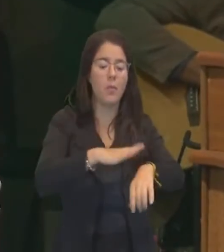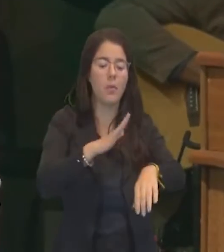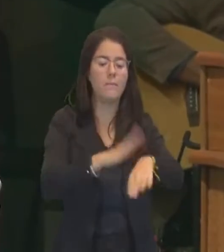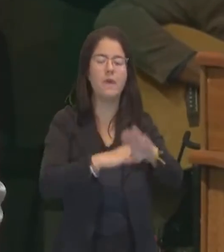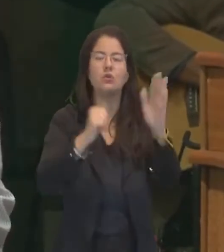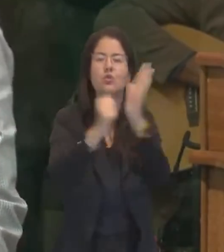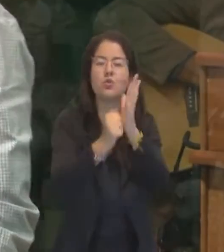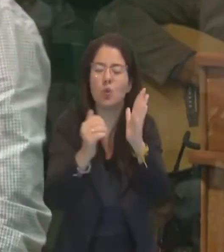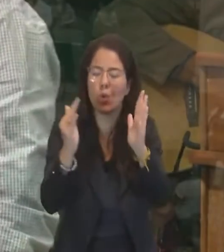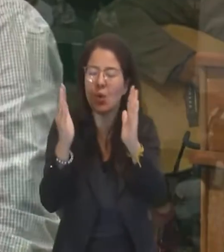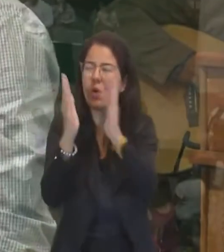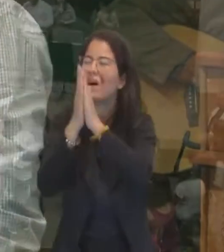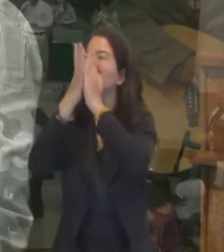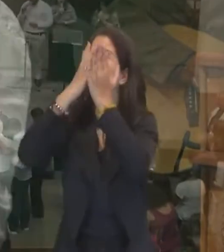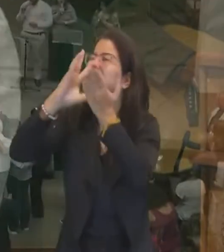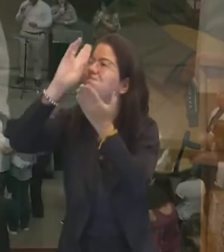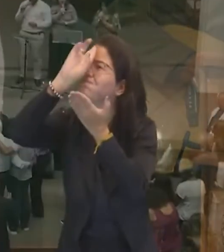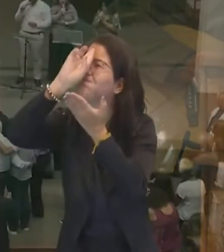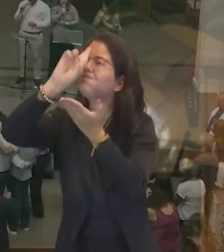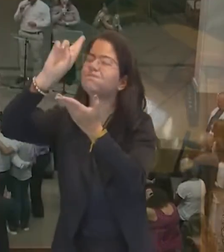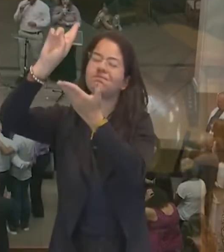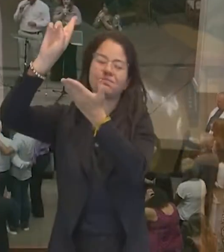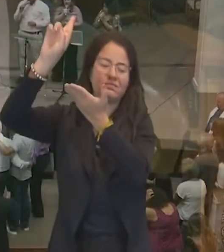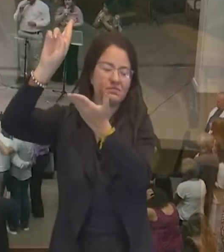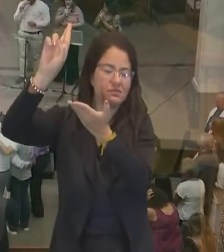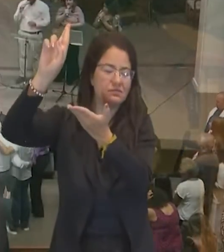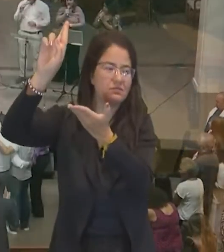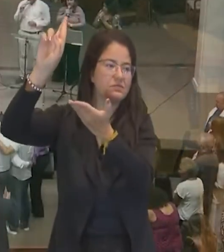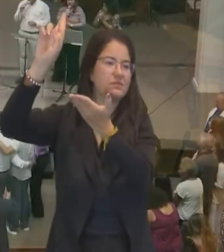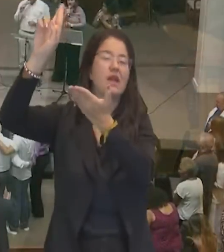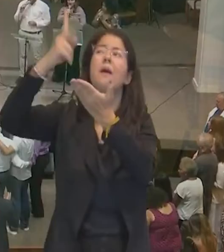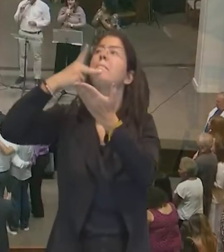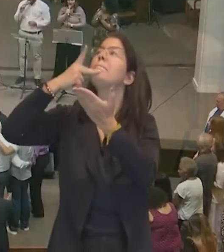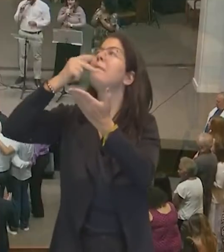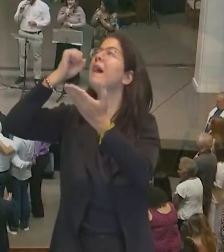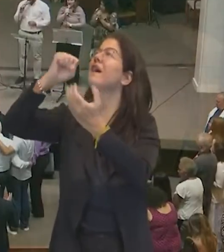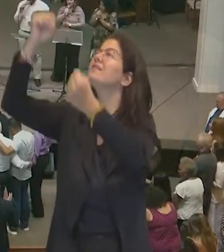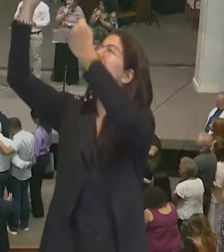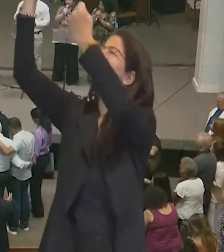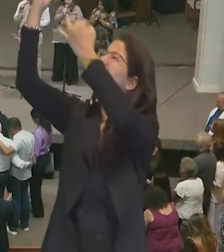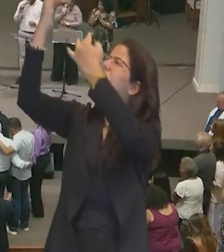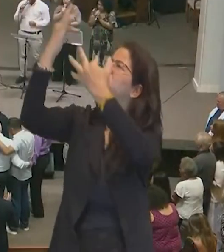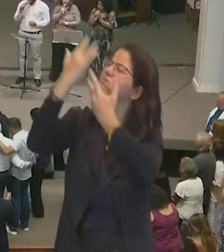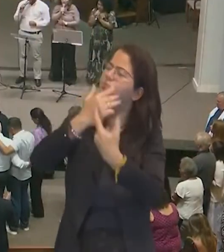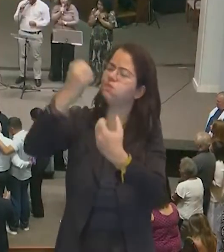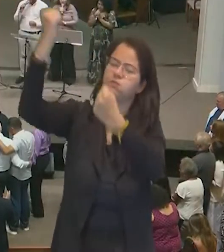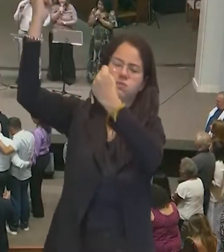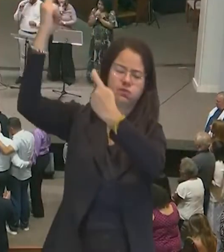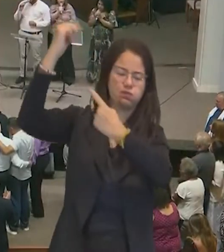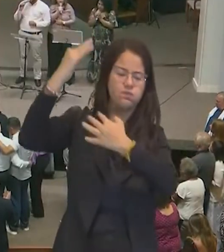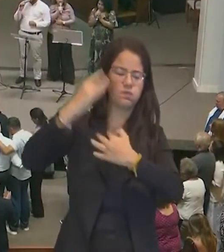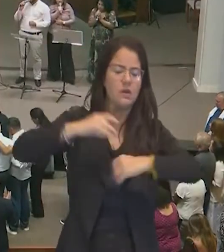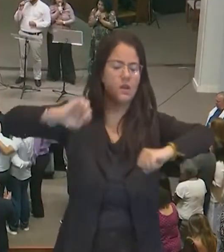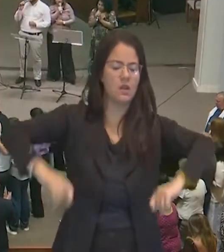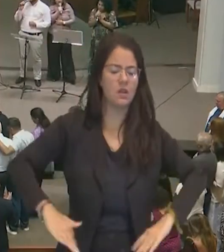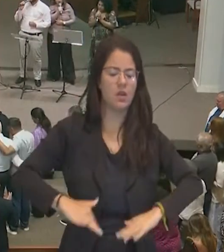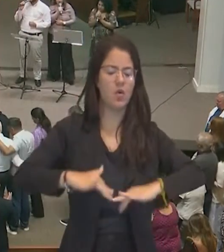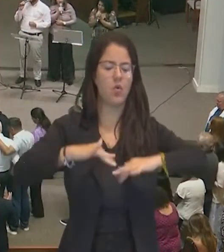glória a Deus. Querido, se você ficou aí com medo, com vergonha,